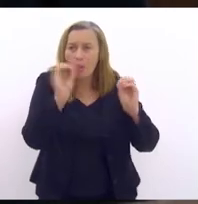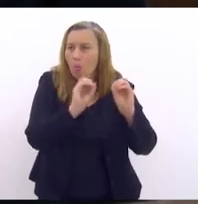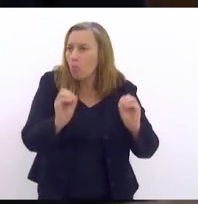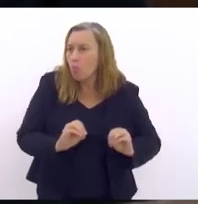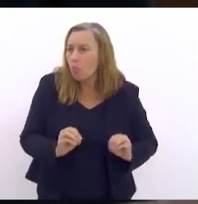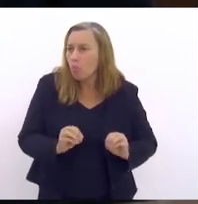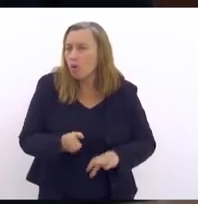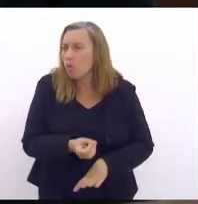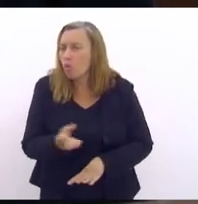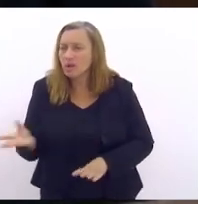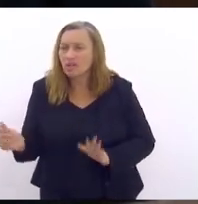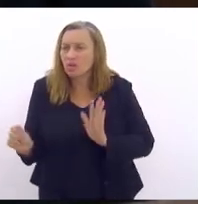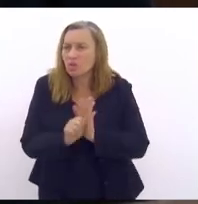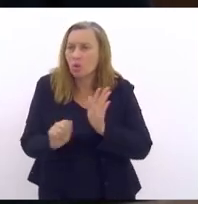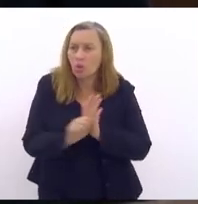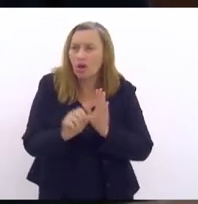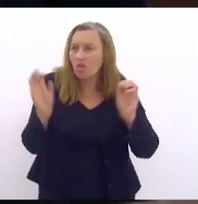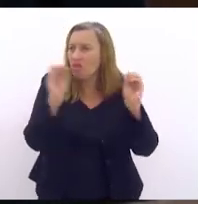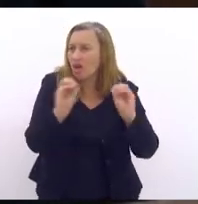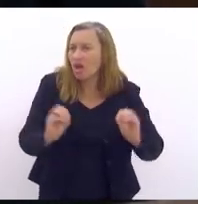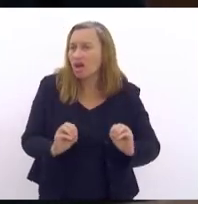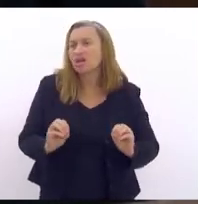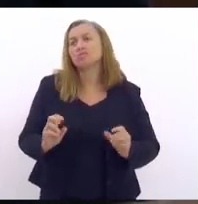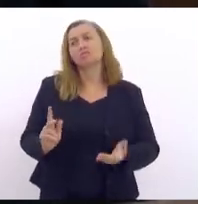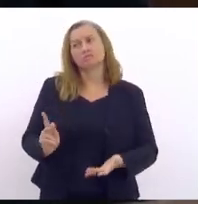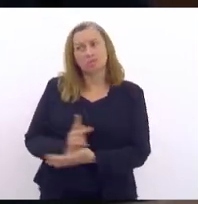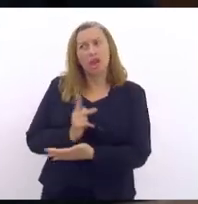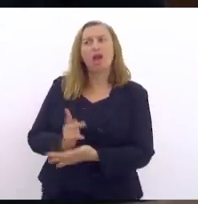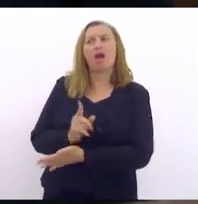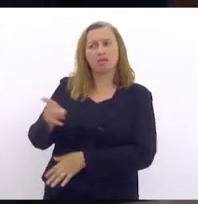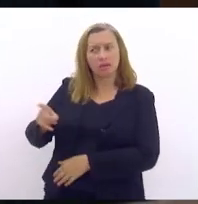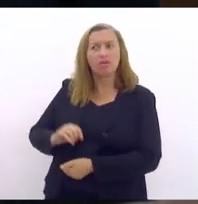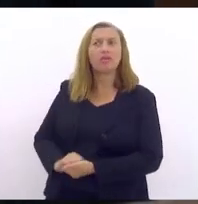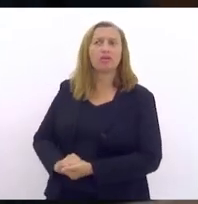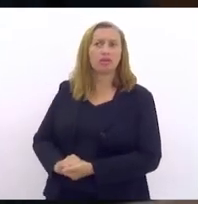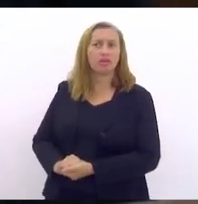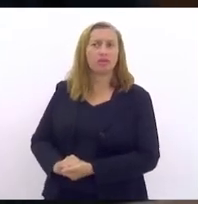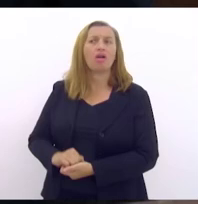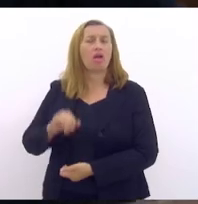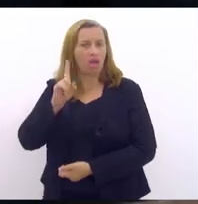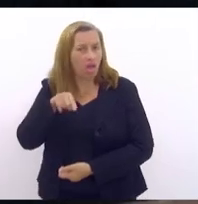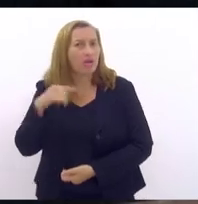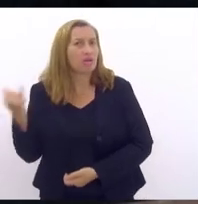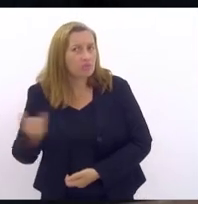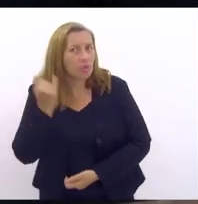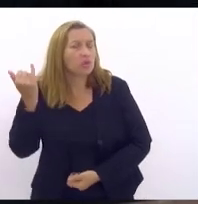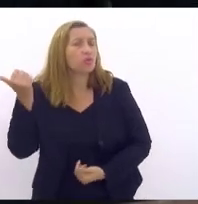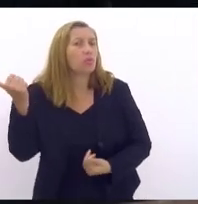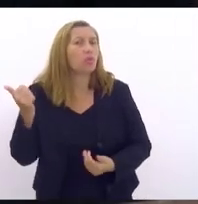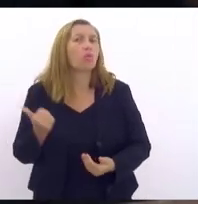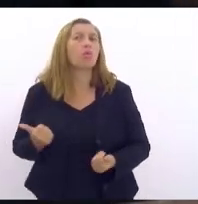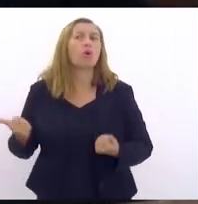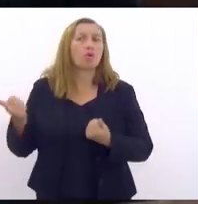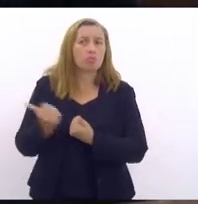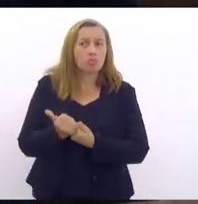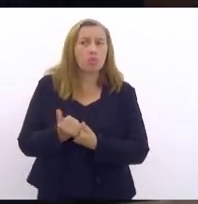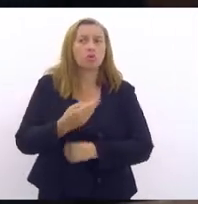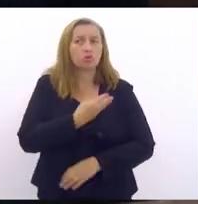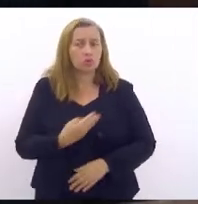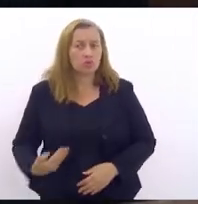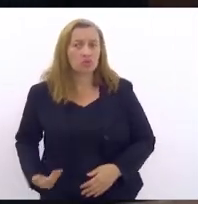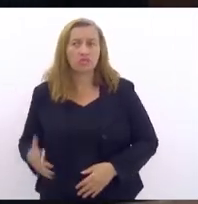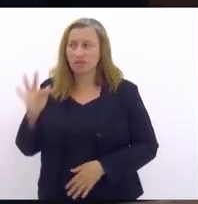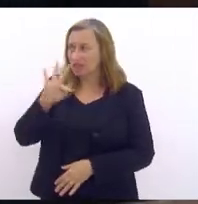nenhuma quantidade de droga. Alguma coisa está errado. Ou seja, é importante o apoio do governo federal? Claro que